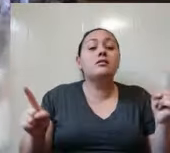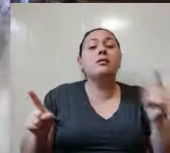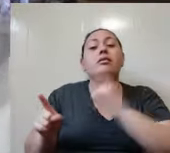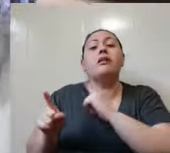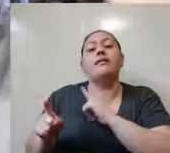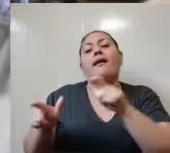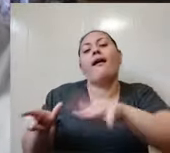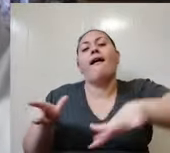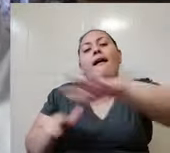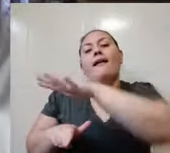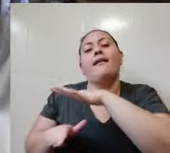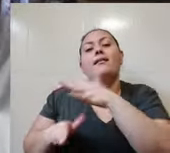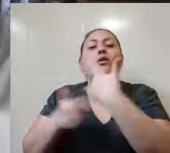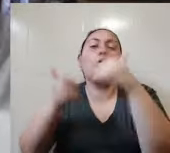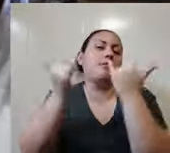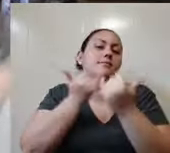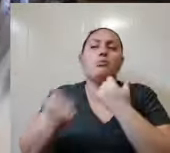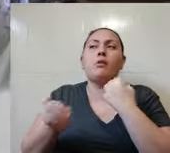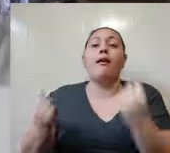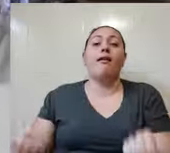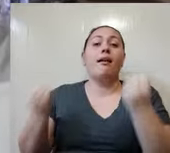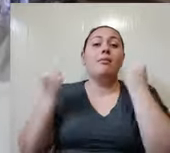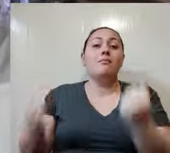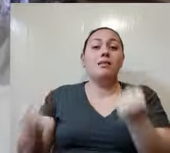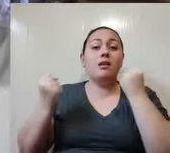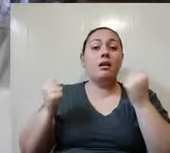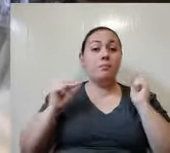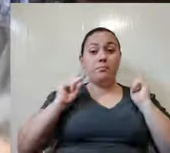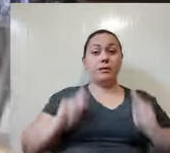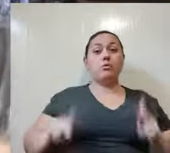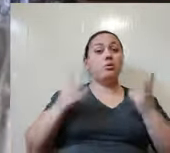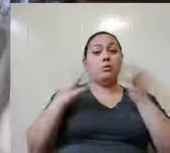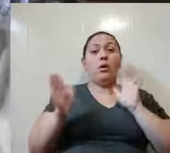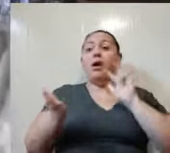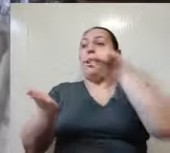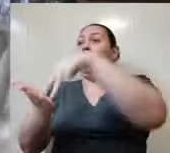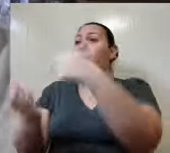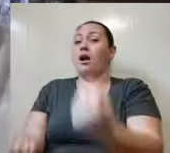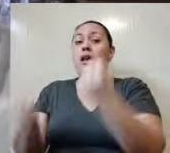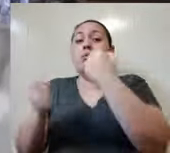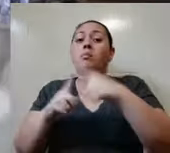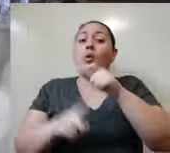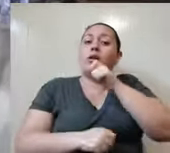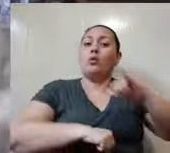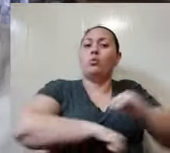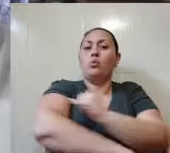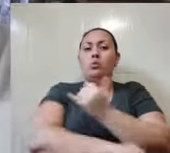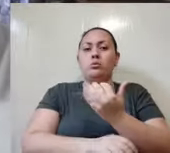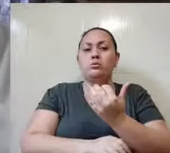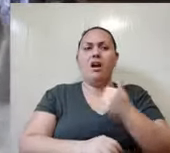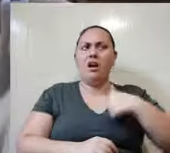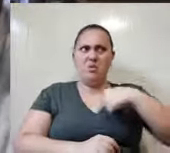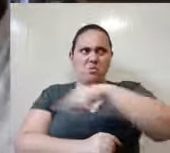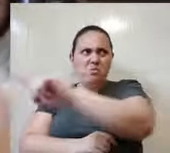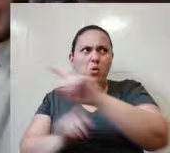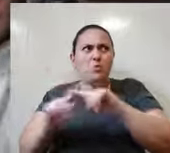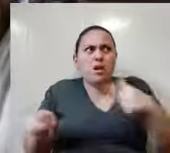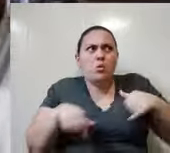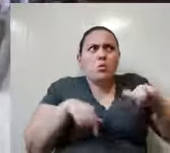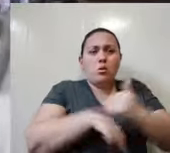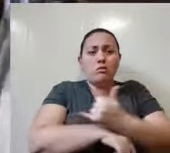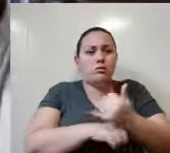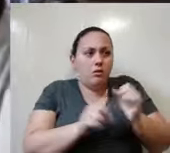mal de ir na academia porque não estão em forma? Ah, mas como é que eu vou ir na academia se eu tô gordinha? Tá, mas as pessoas não